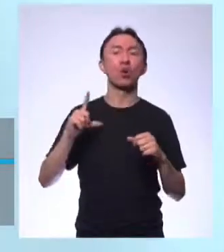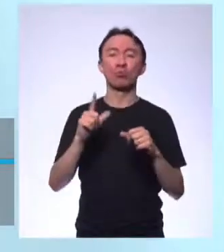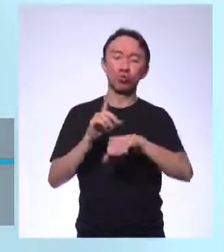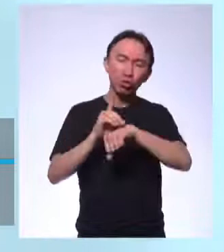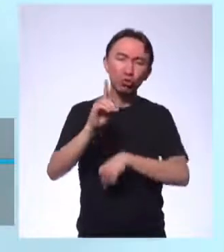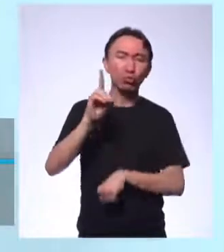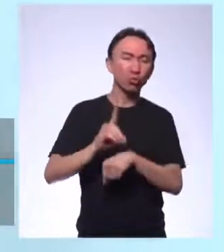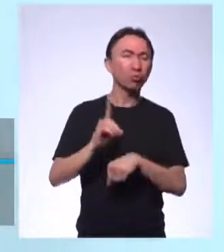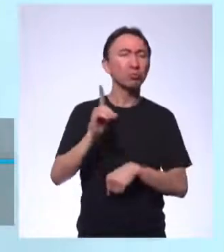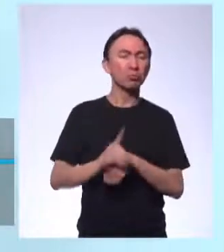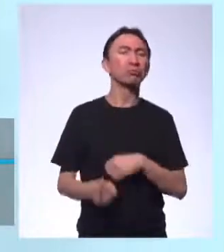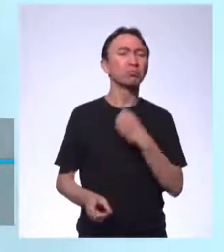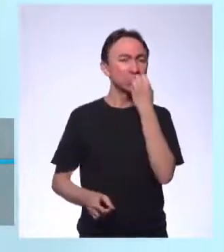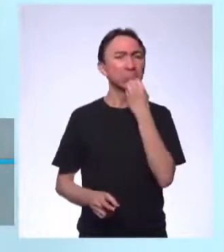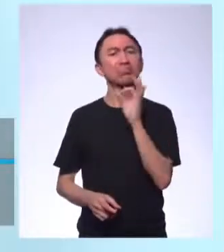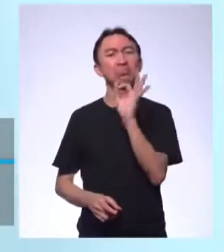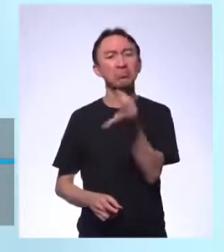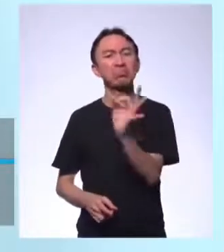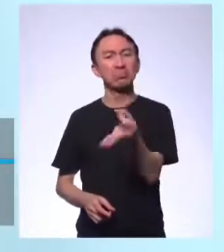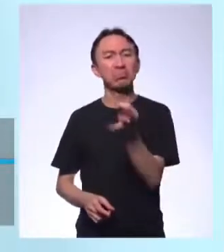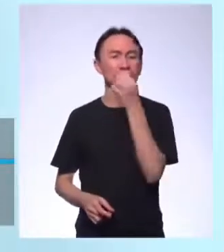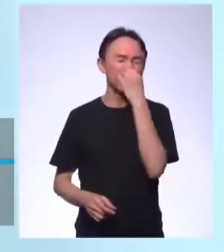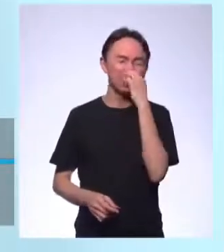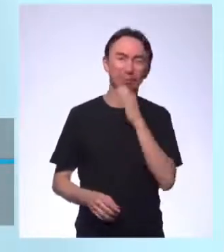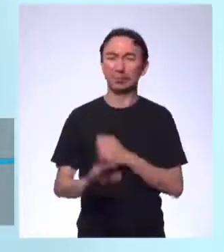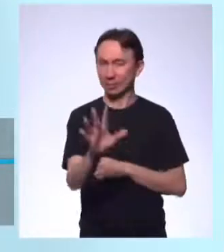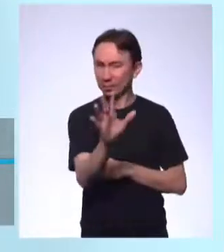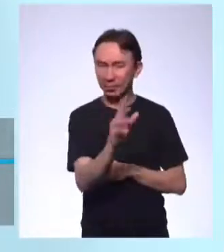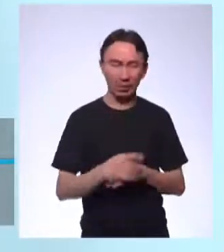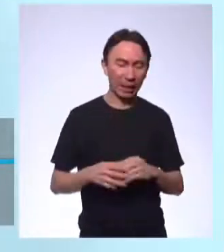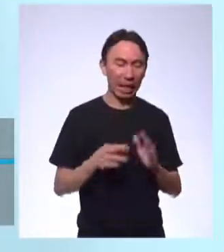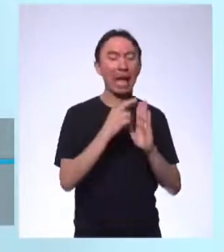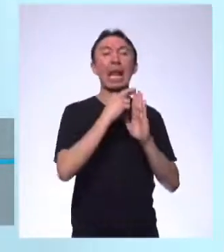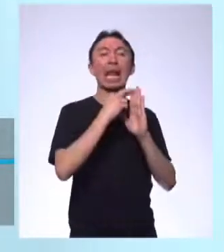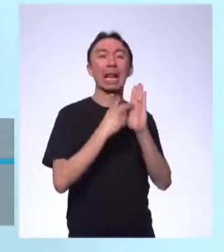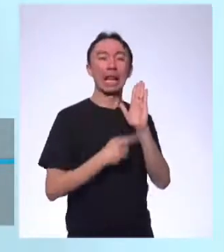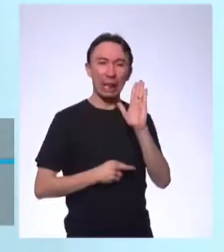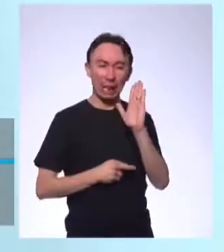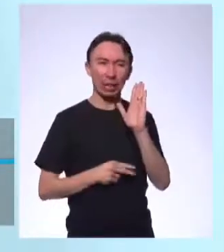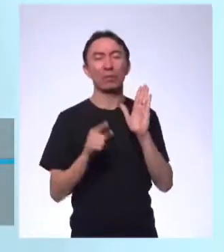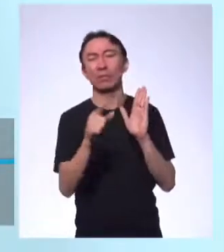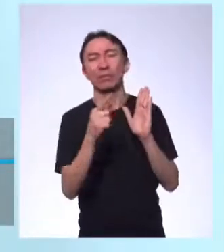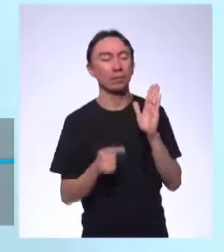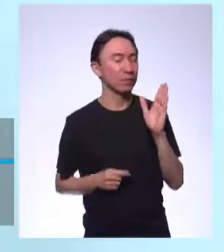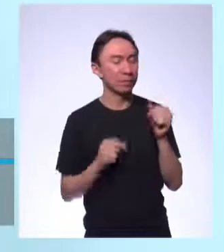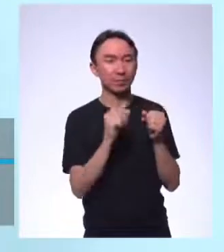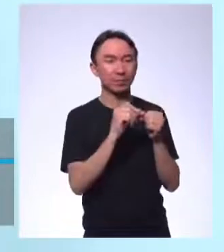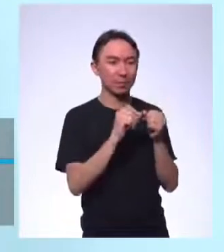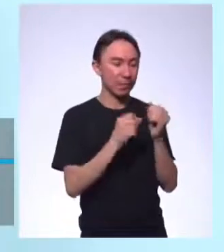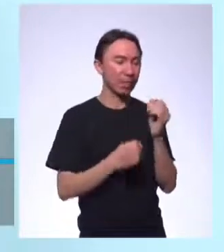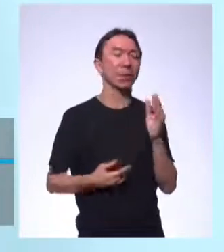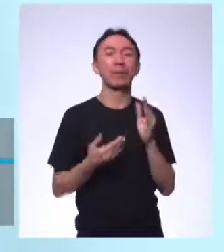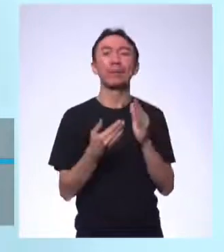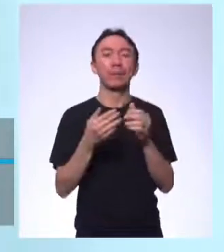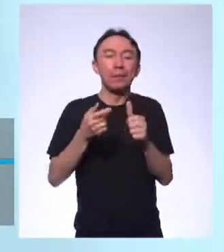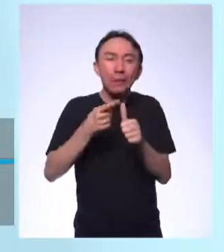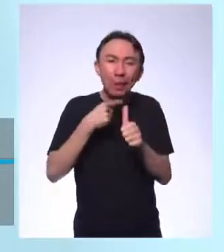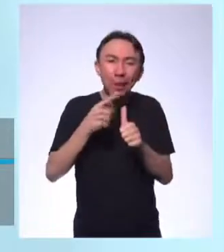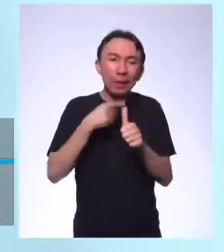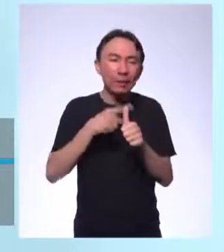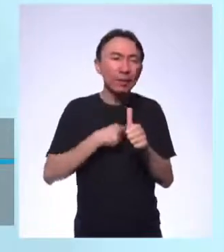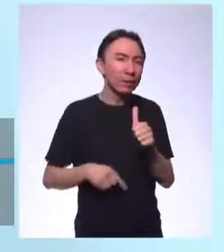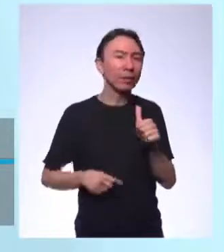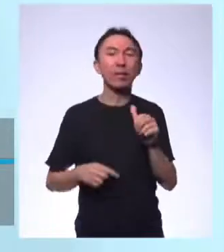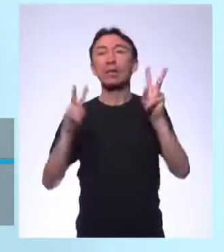é isso, Então, professor. para que vocês entendam, quando vocês forem fazer uma redação, na primeira parte, então, vocês vão apresentar o assunto,